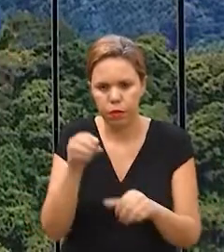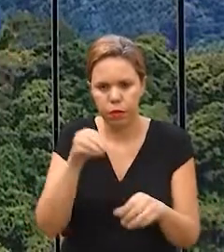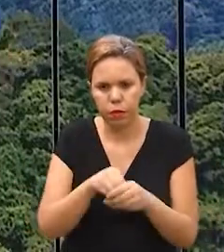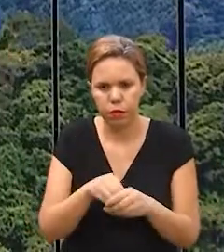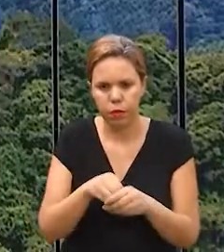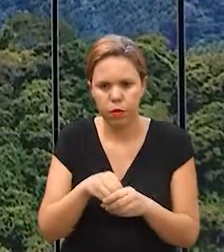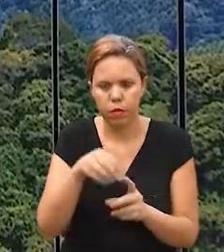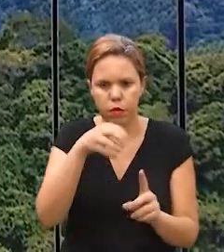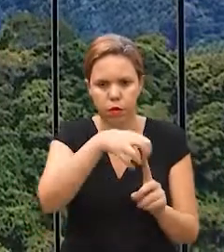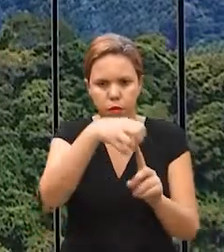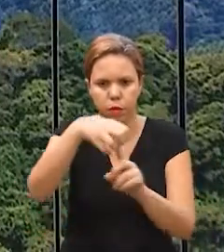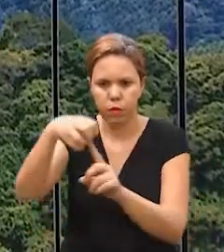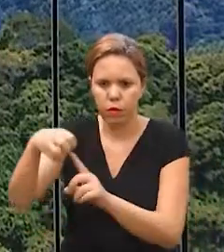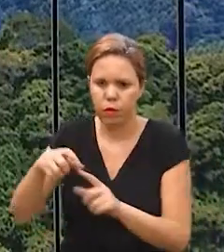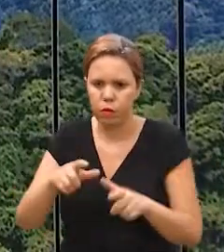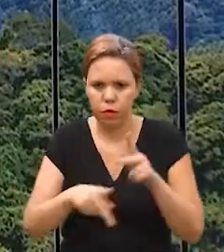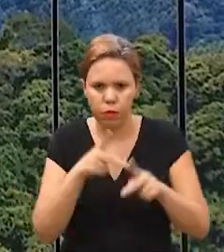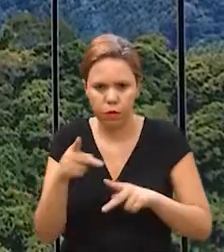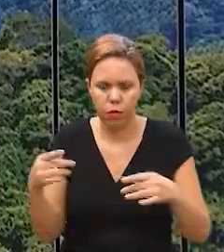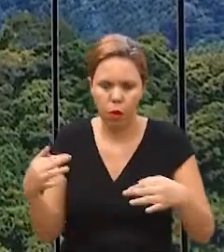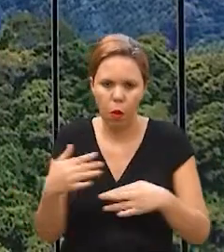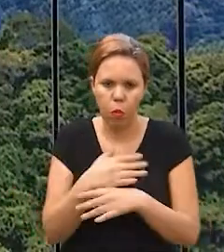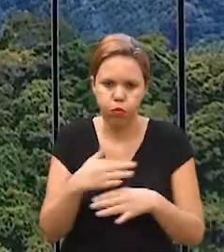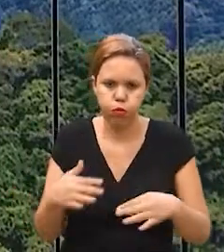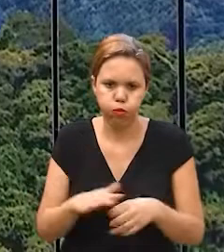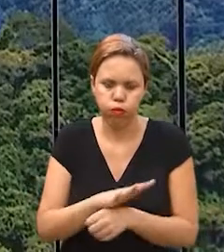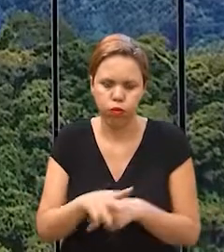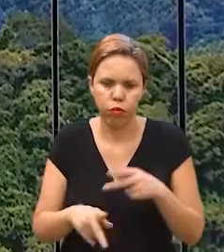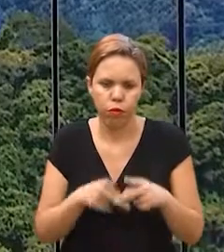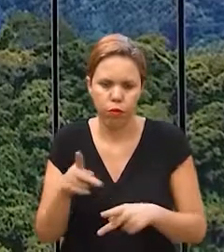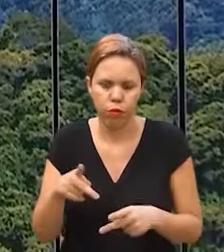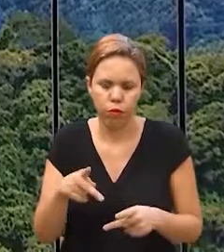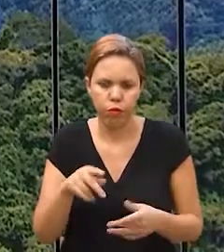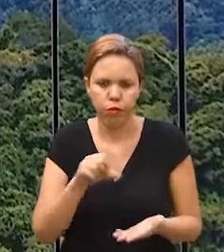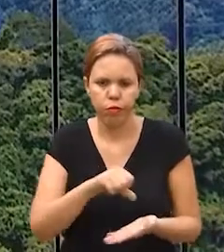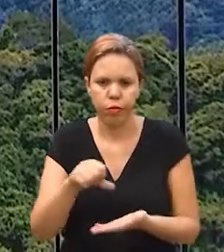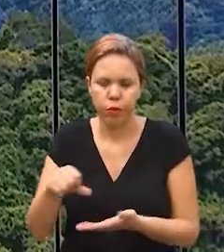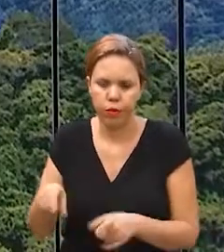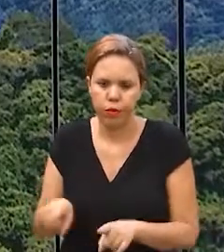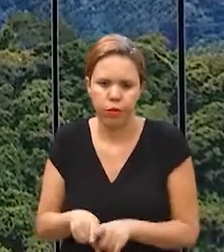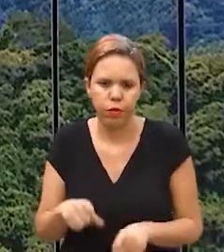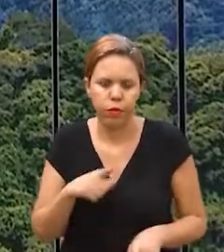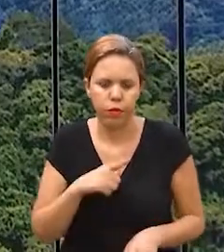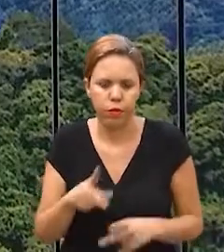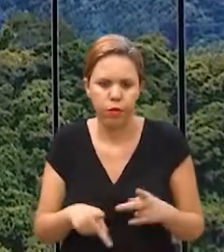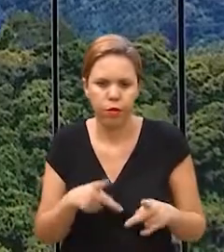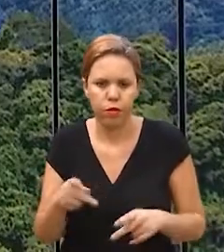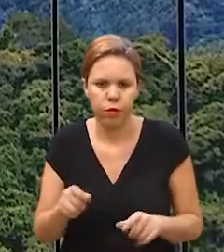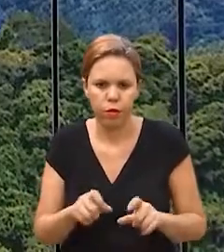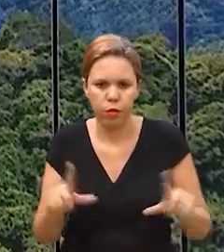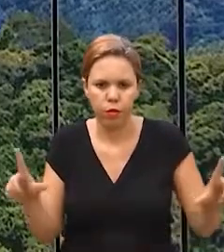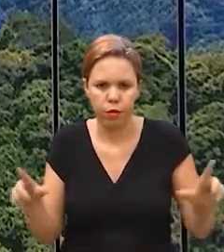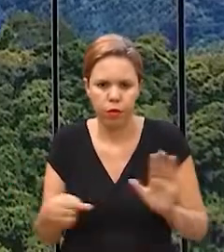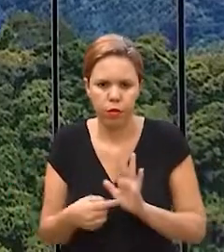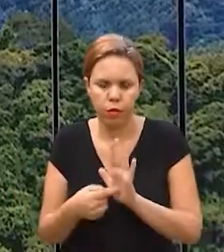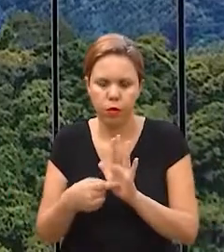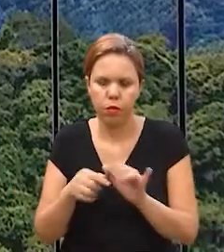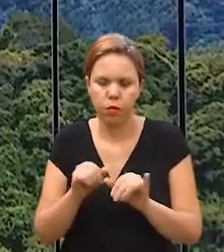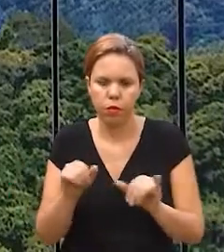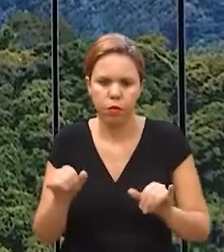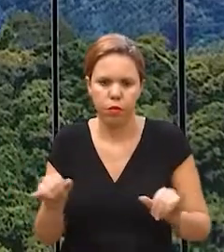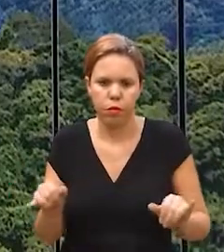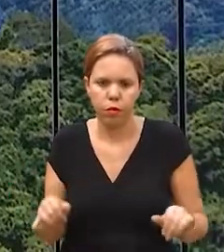concentração, maior ponto de concentração de pessoas do município, também temos pessoas que estão divulgando e fazendo